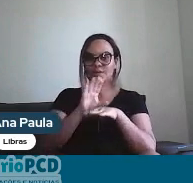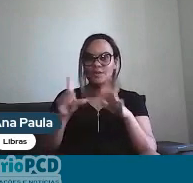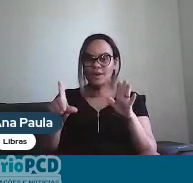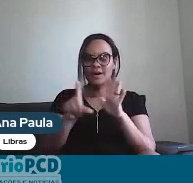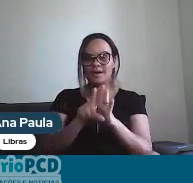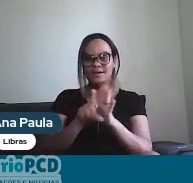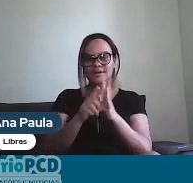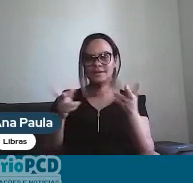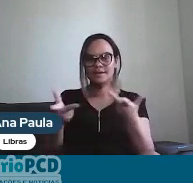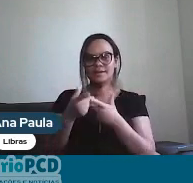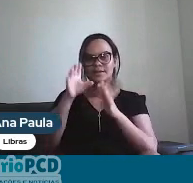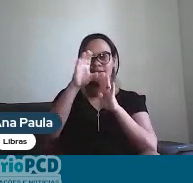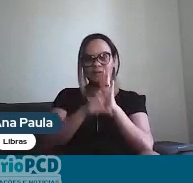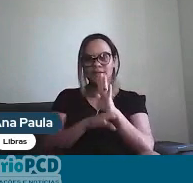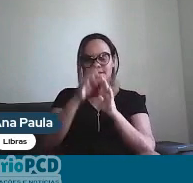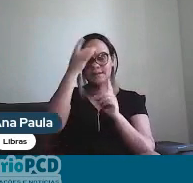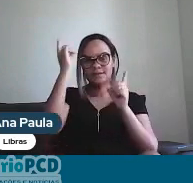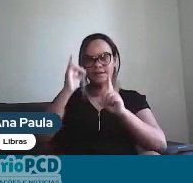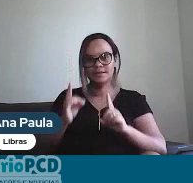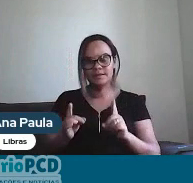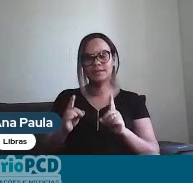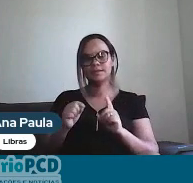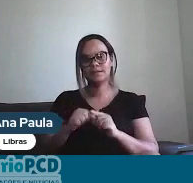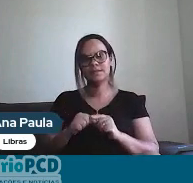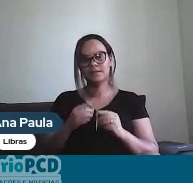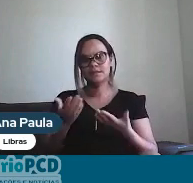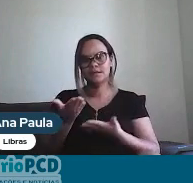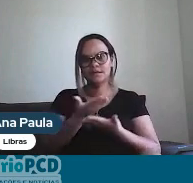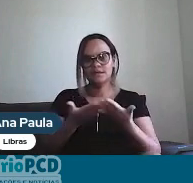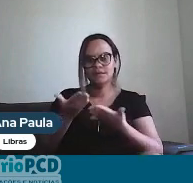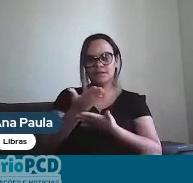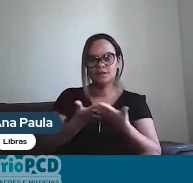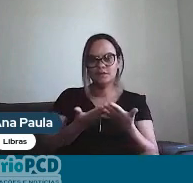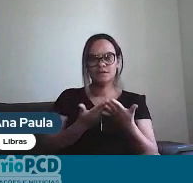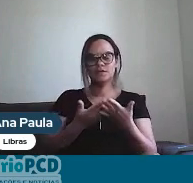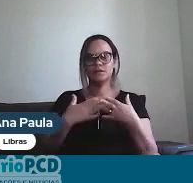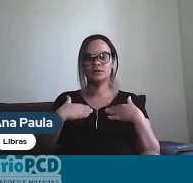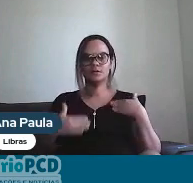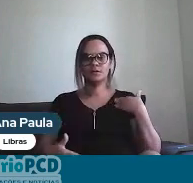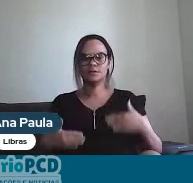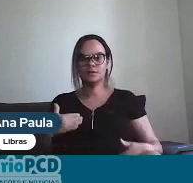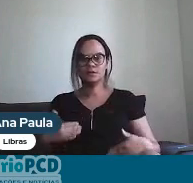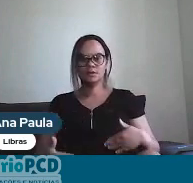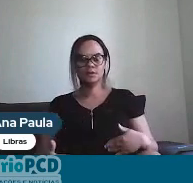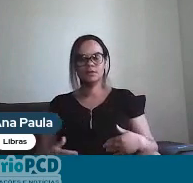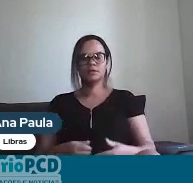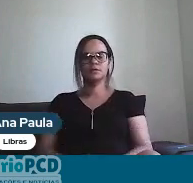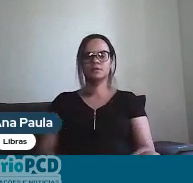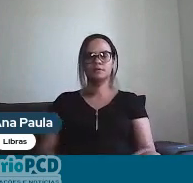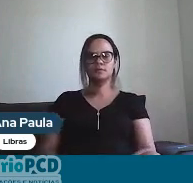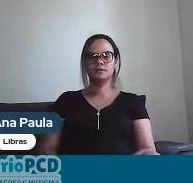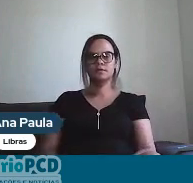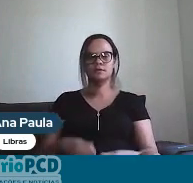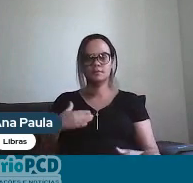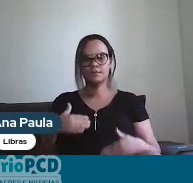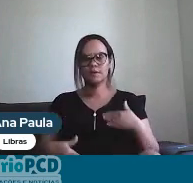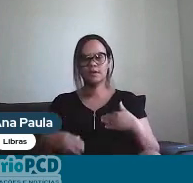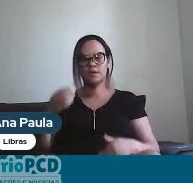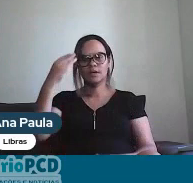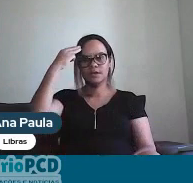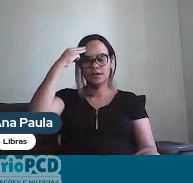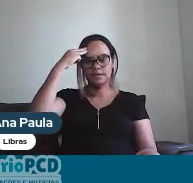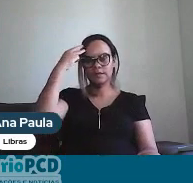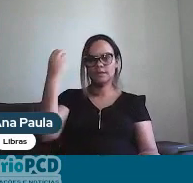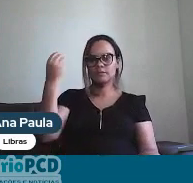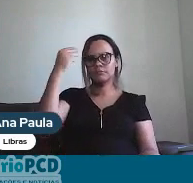o conceito de deficiência e que diz que a deficiência é a interação do corpo com seus impedimentos, né, que podem ser físicos, mentais,